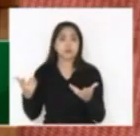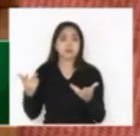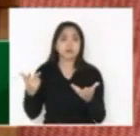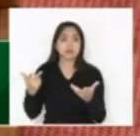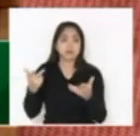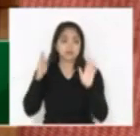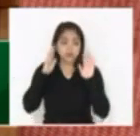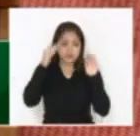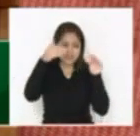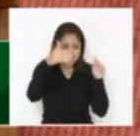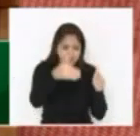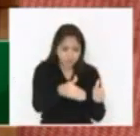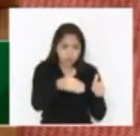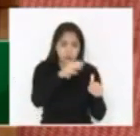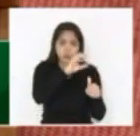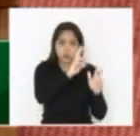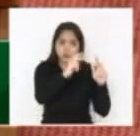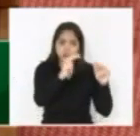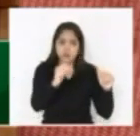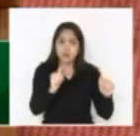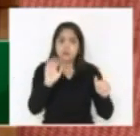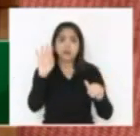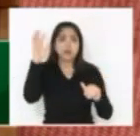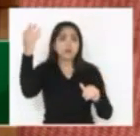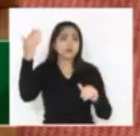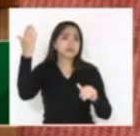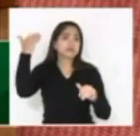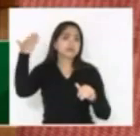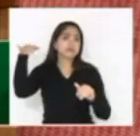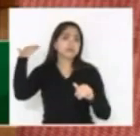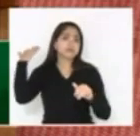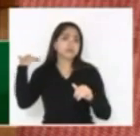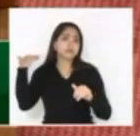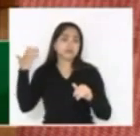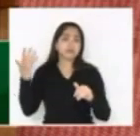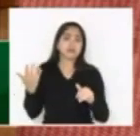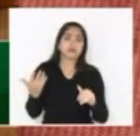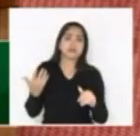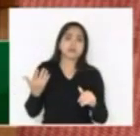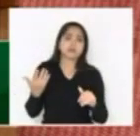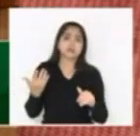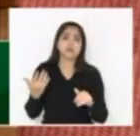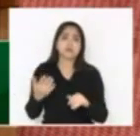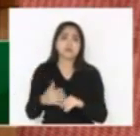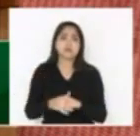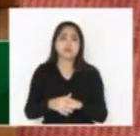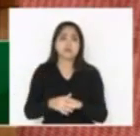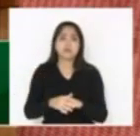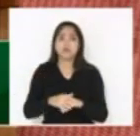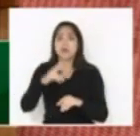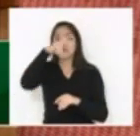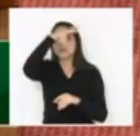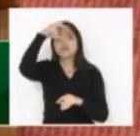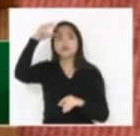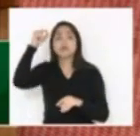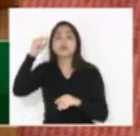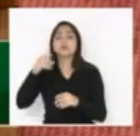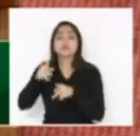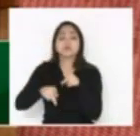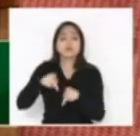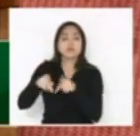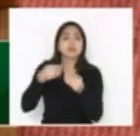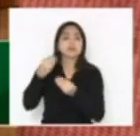aqui, vai o que era no passado. E numa poltrona bonita, com ar-condicionado, os coitados dos prefeitos, a população